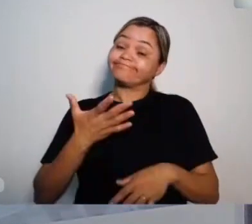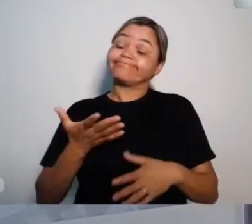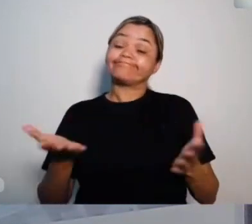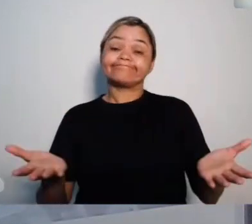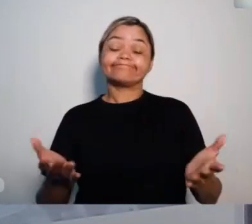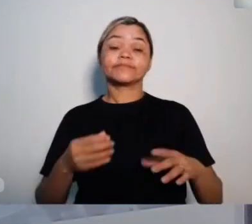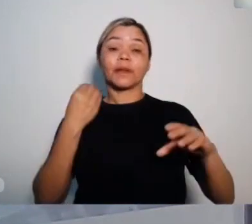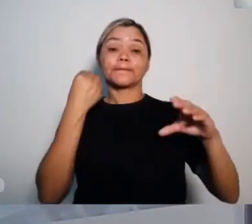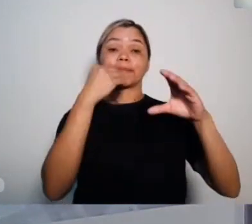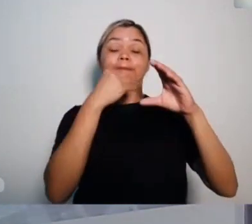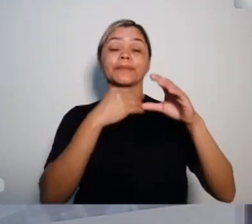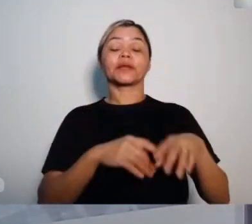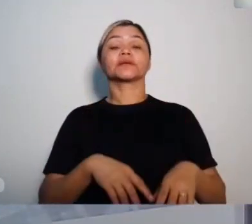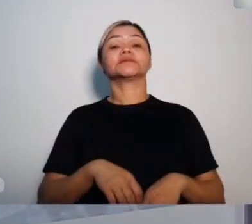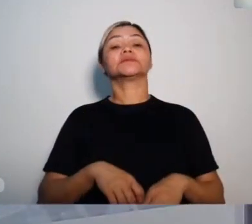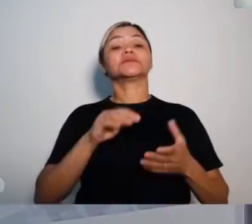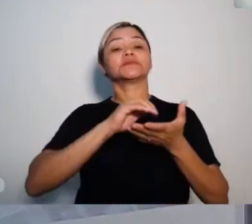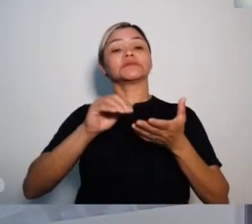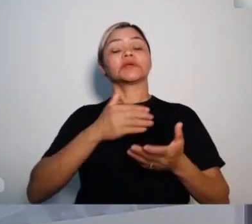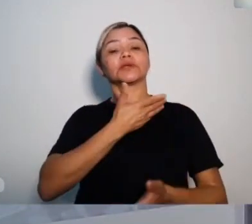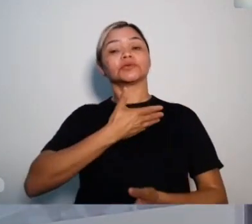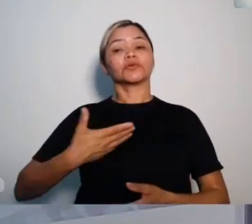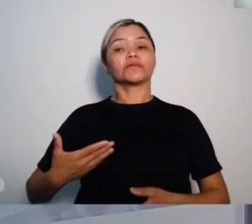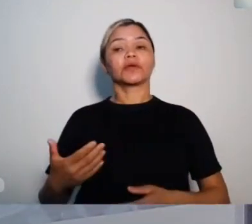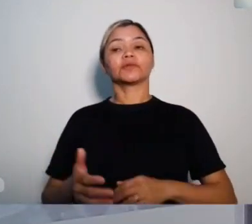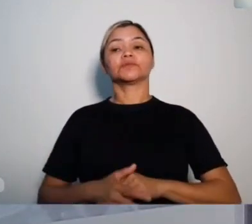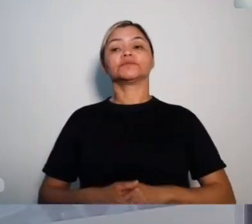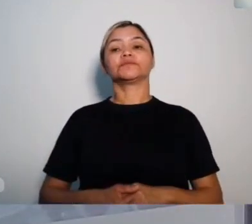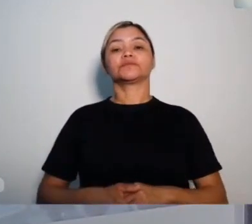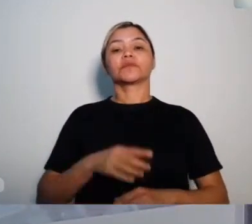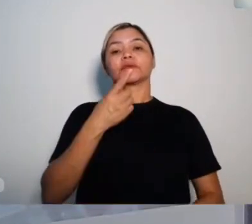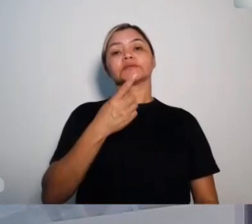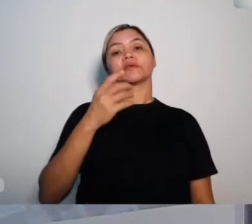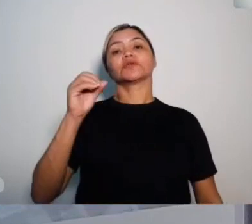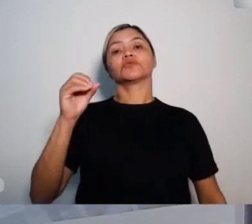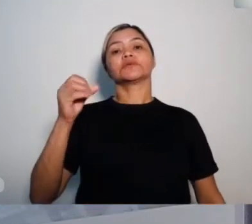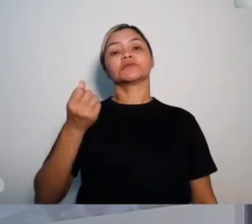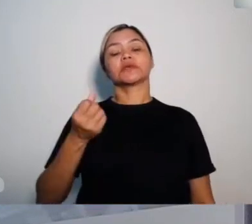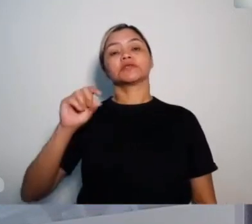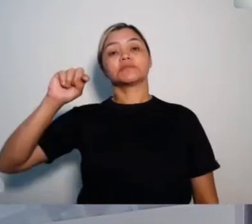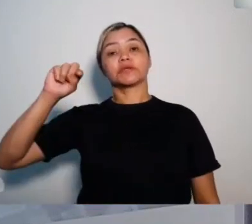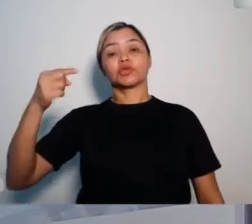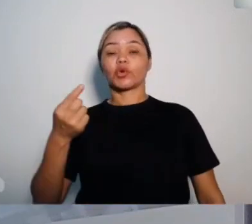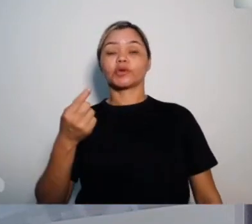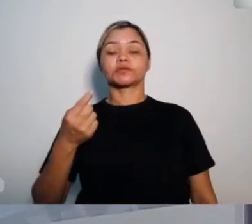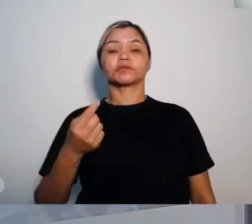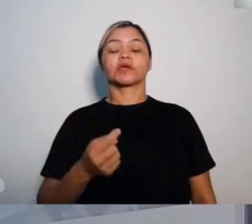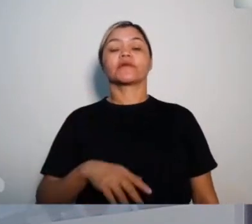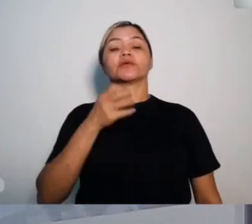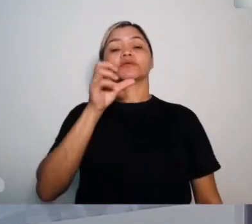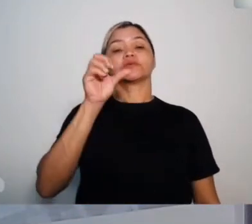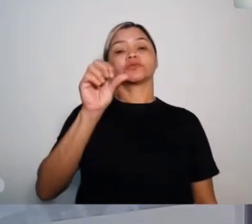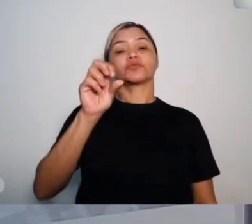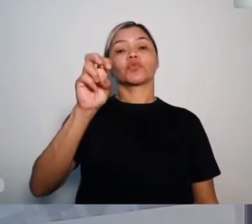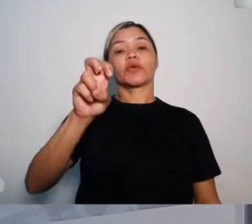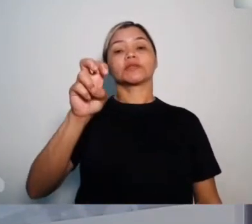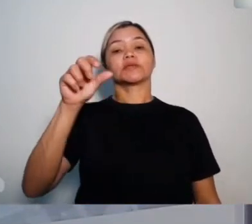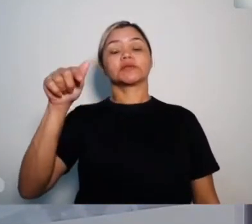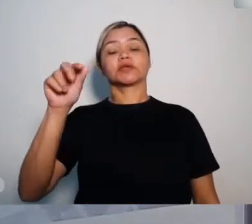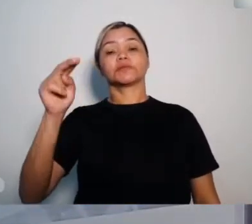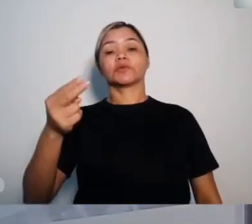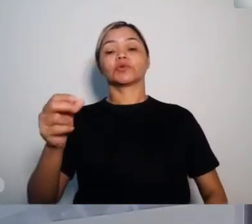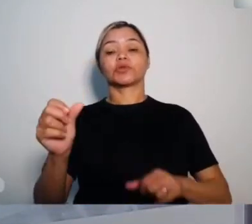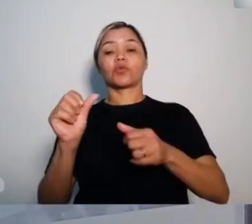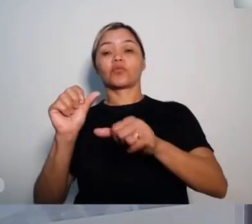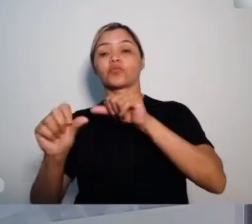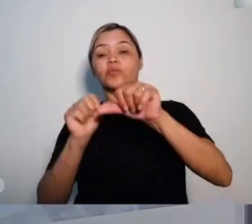na Secretaria de Governo 106 milhões ao invés de 57 milhões. Então, essa correção foi